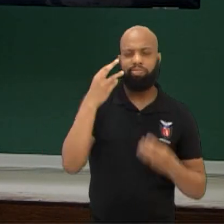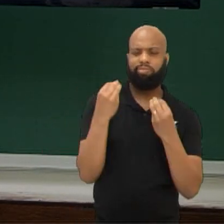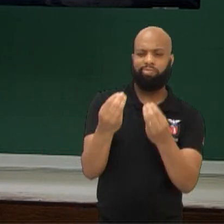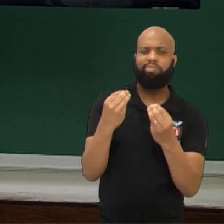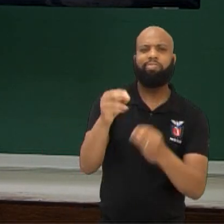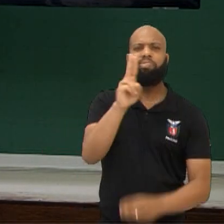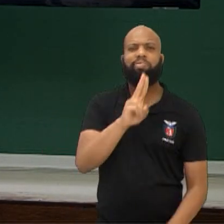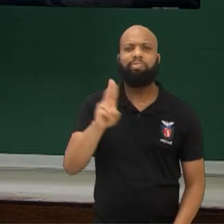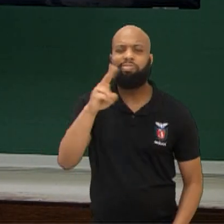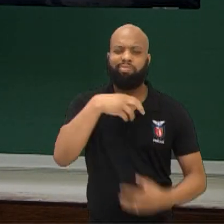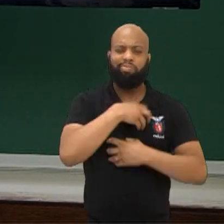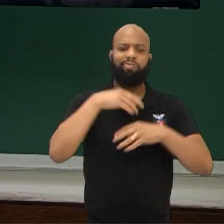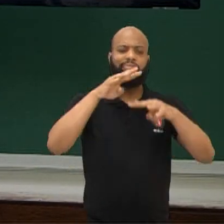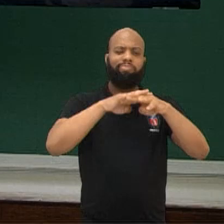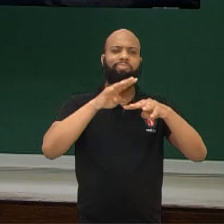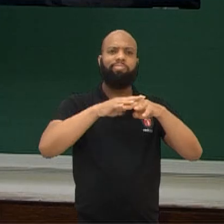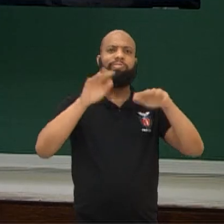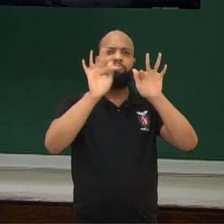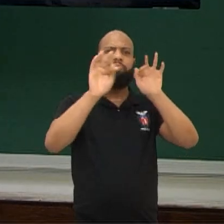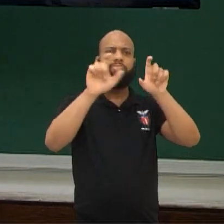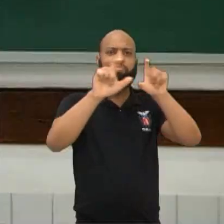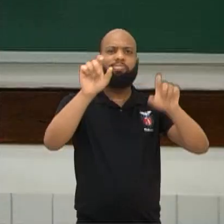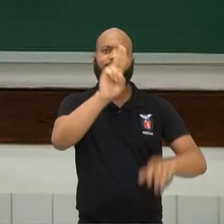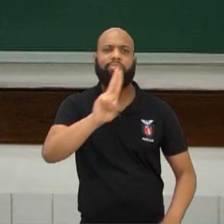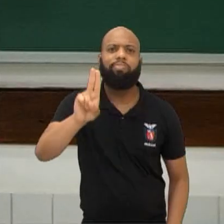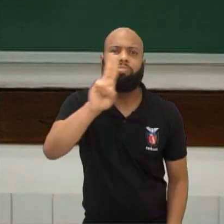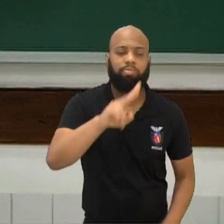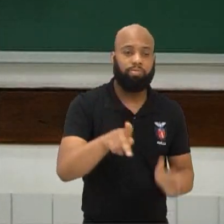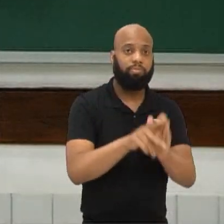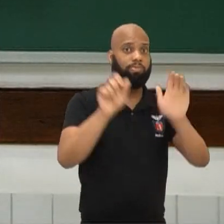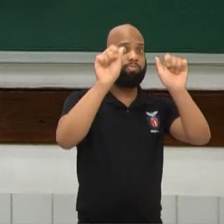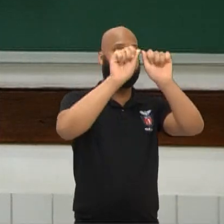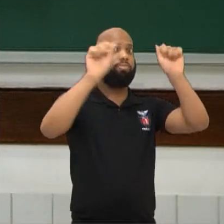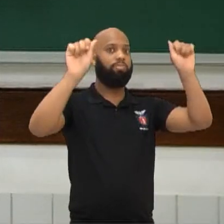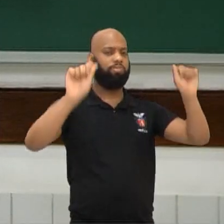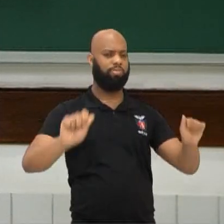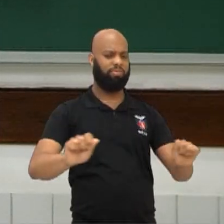qual que é a fórmula da área, tá bom, gente? Então, assim, ó.